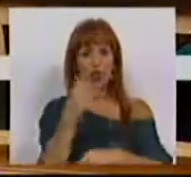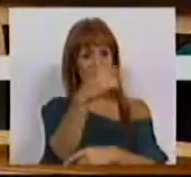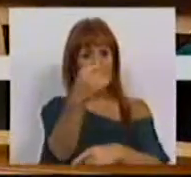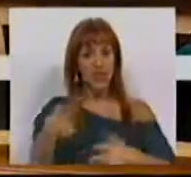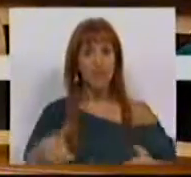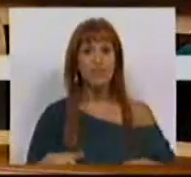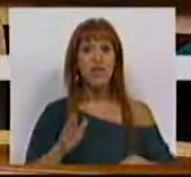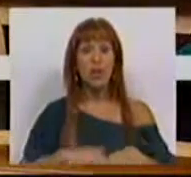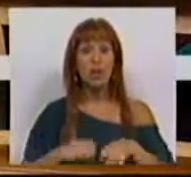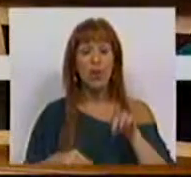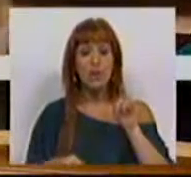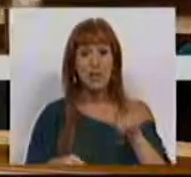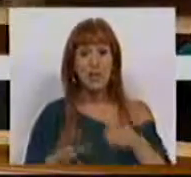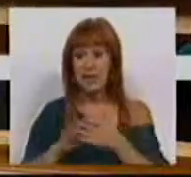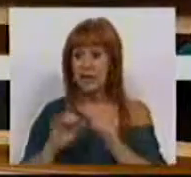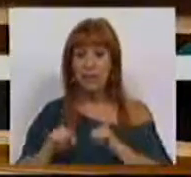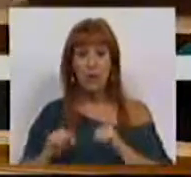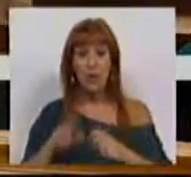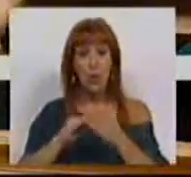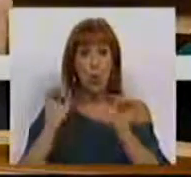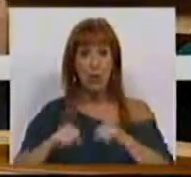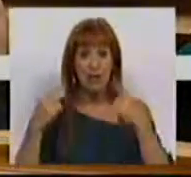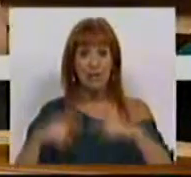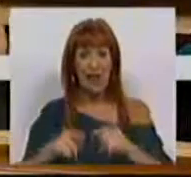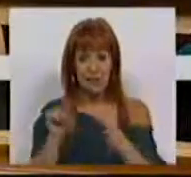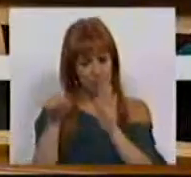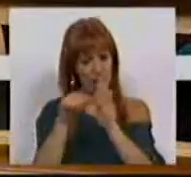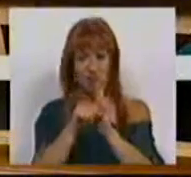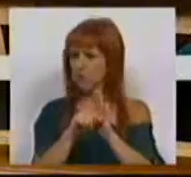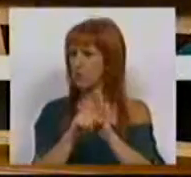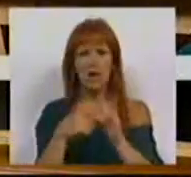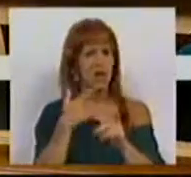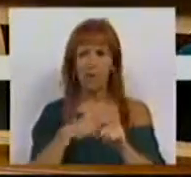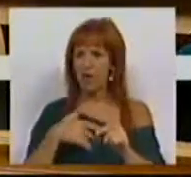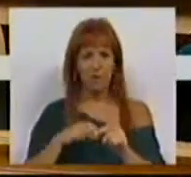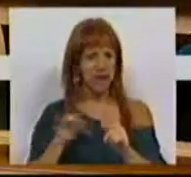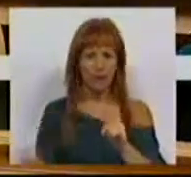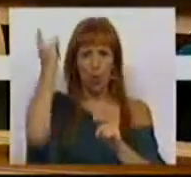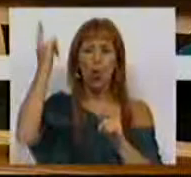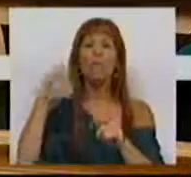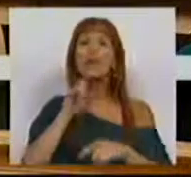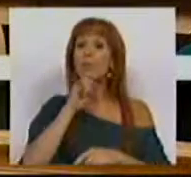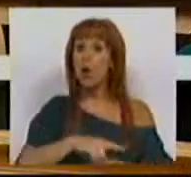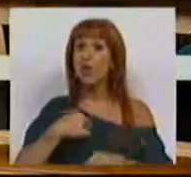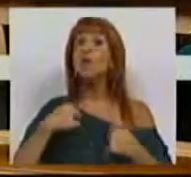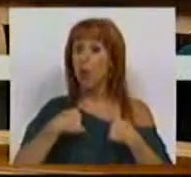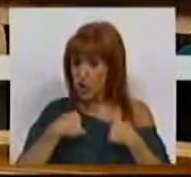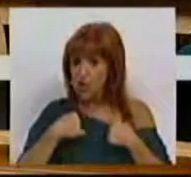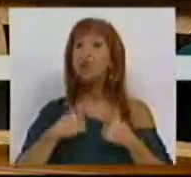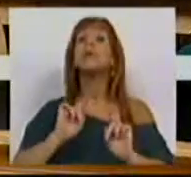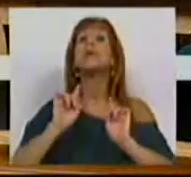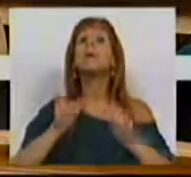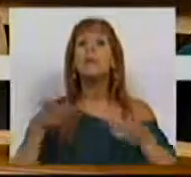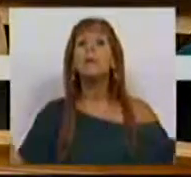padecem. E para esse pacto, para um pacto que tem essas premissas, não podem contar connosco. Podem contar connosco